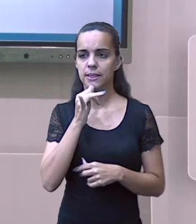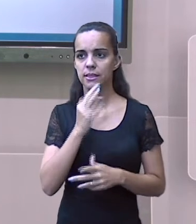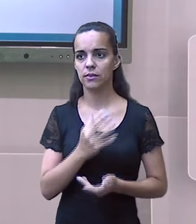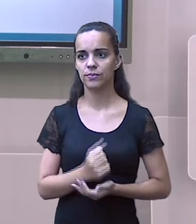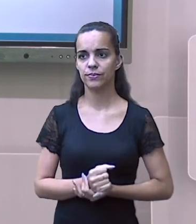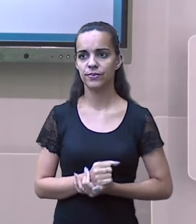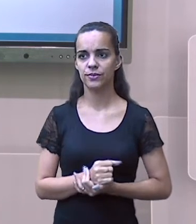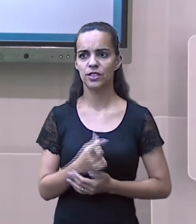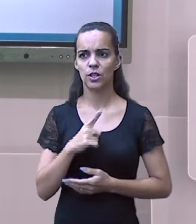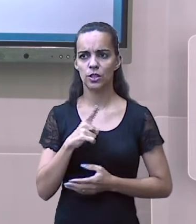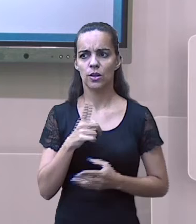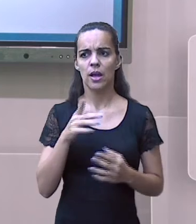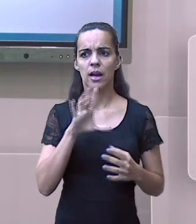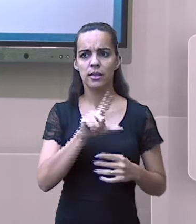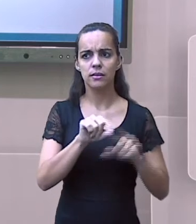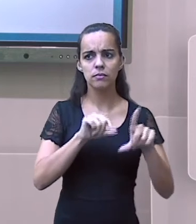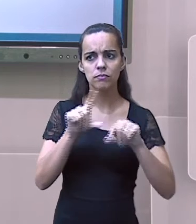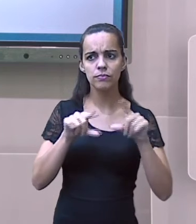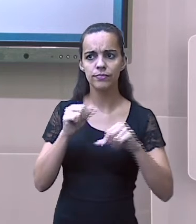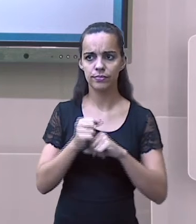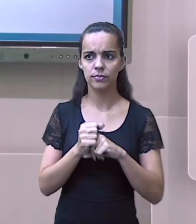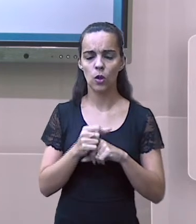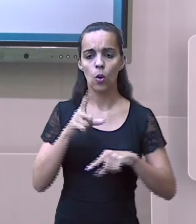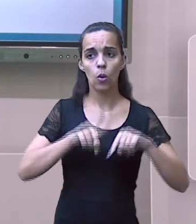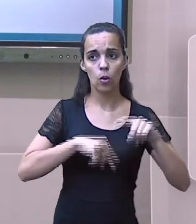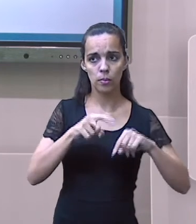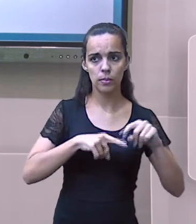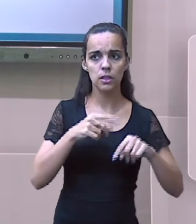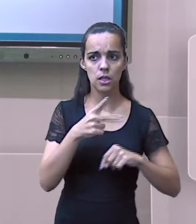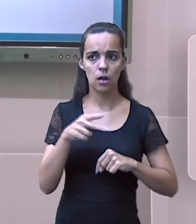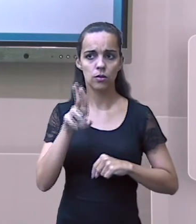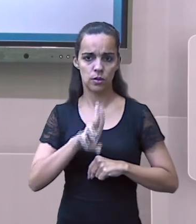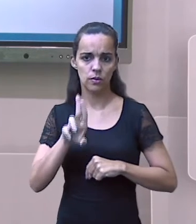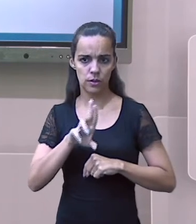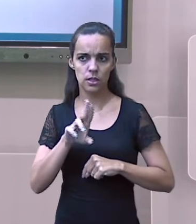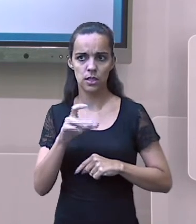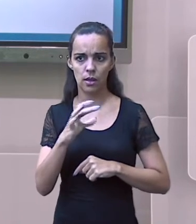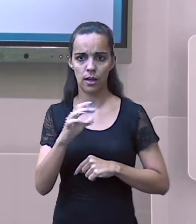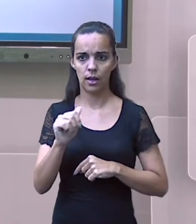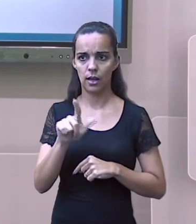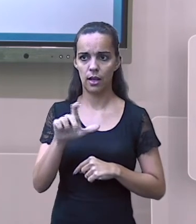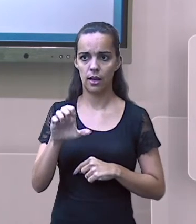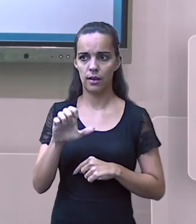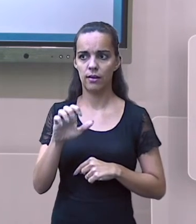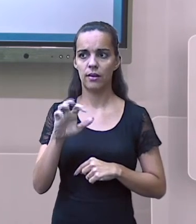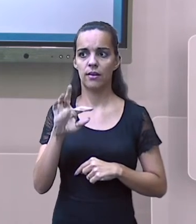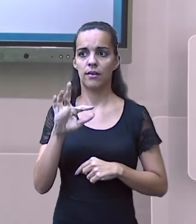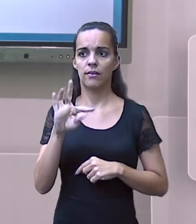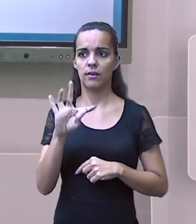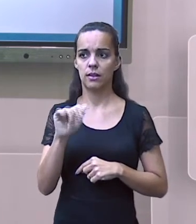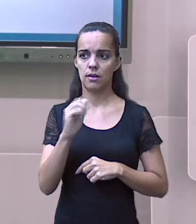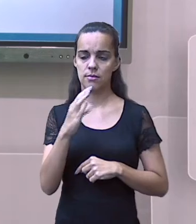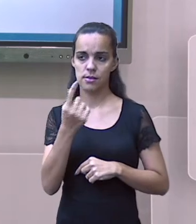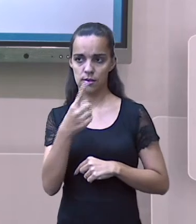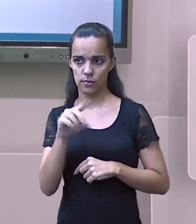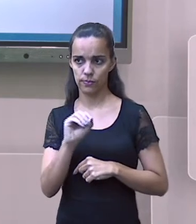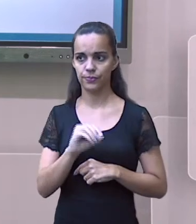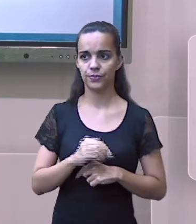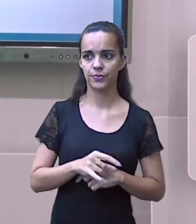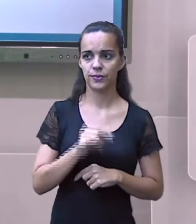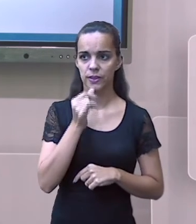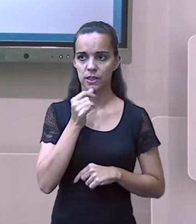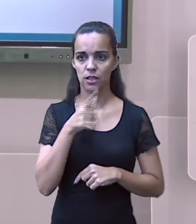né, escolhida de acordo com o material a ser calafetado. Por exemplo, se você vai calafetar